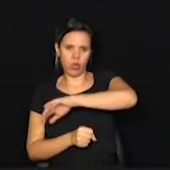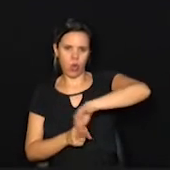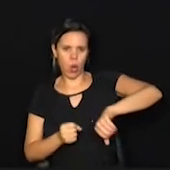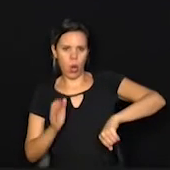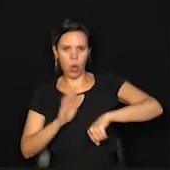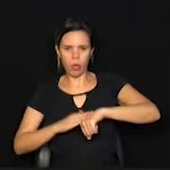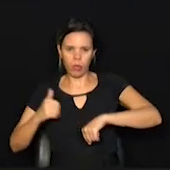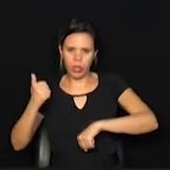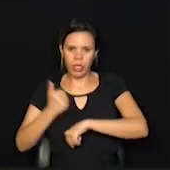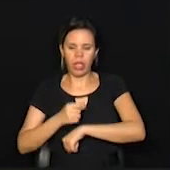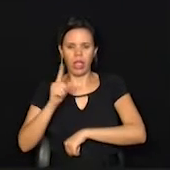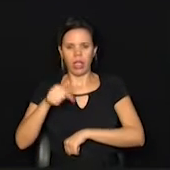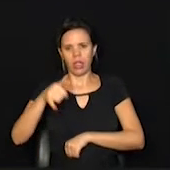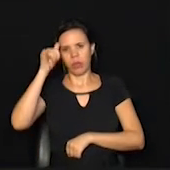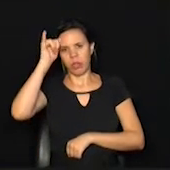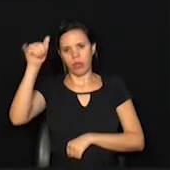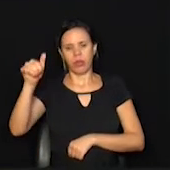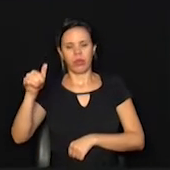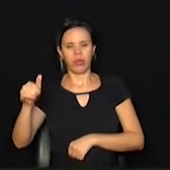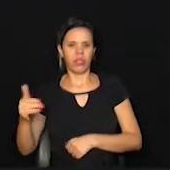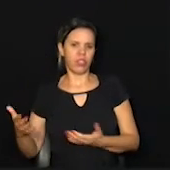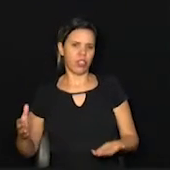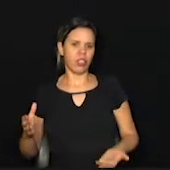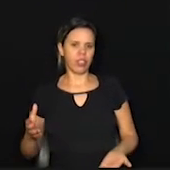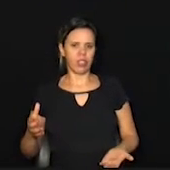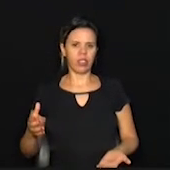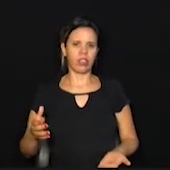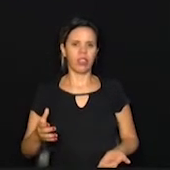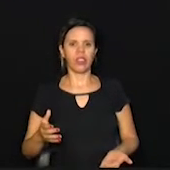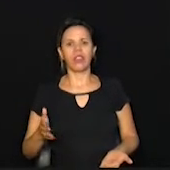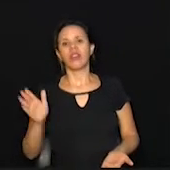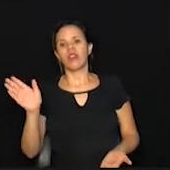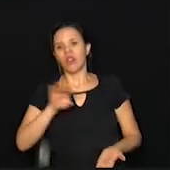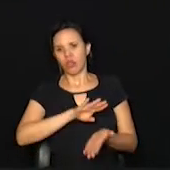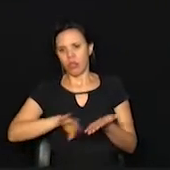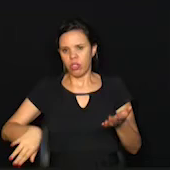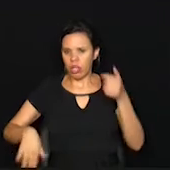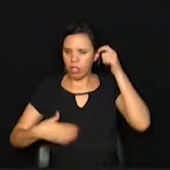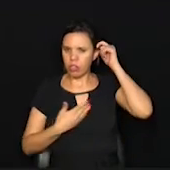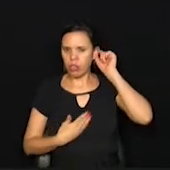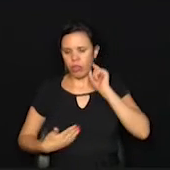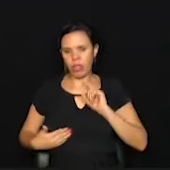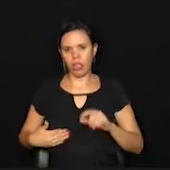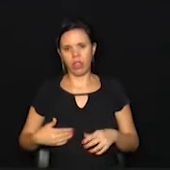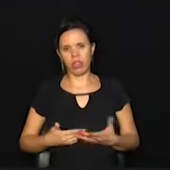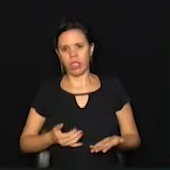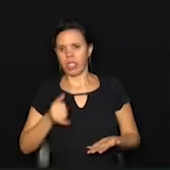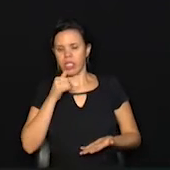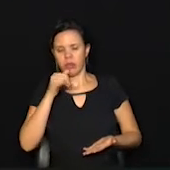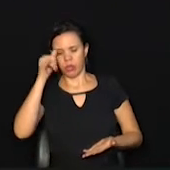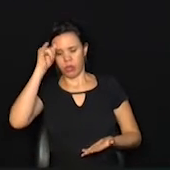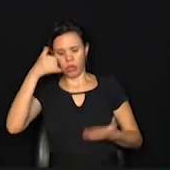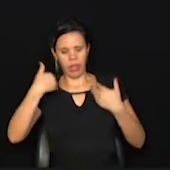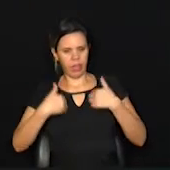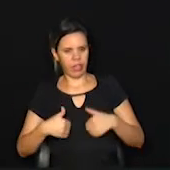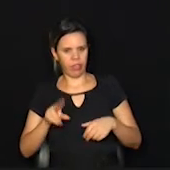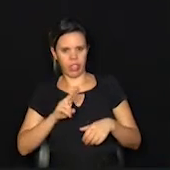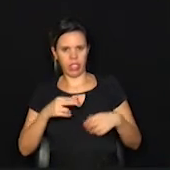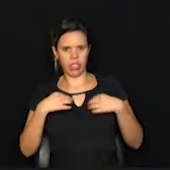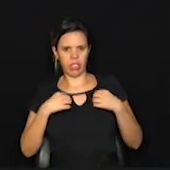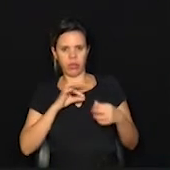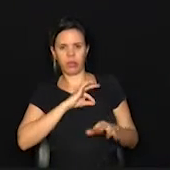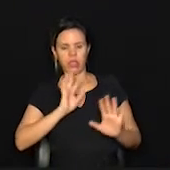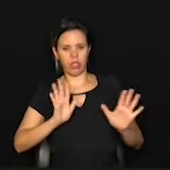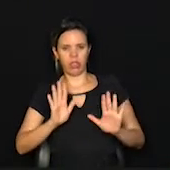o general Mourão o vice não a vaca fardada o vice é certo são tão Twitch agora para dizer que um golpe